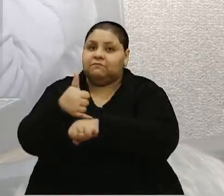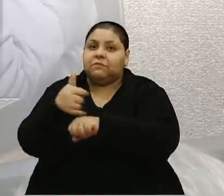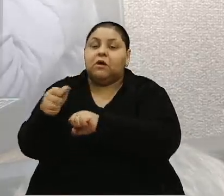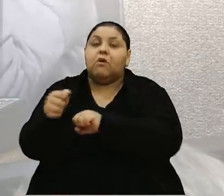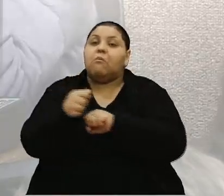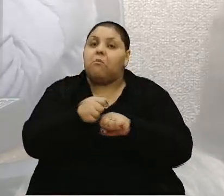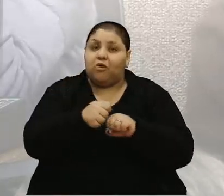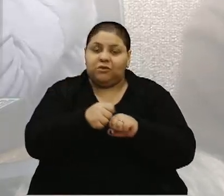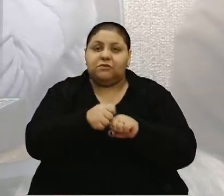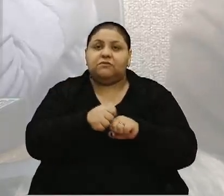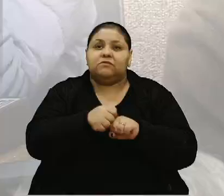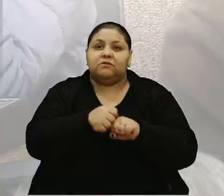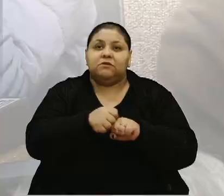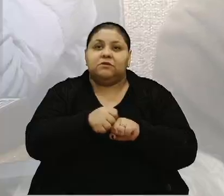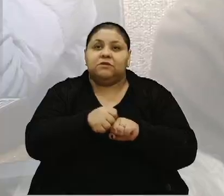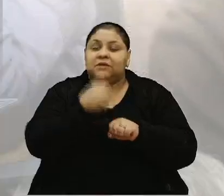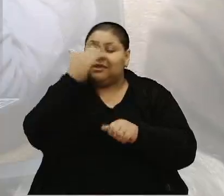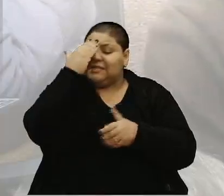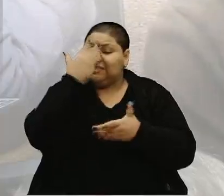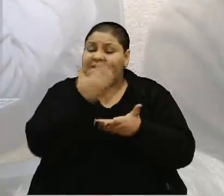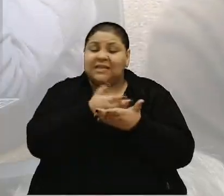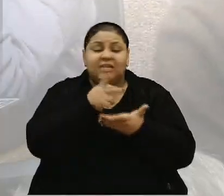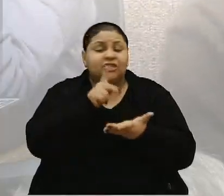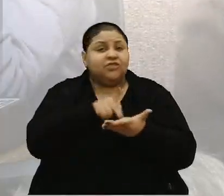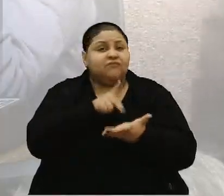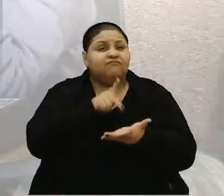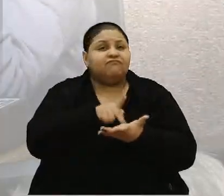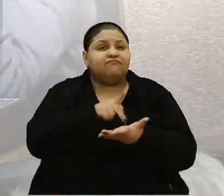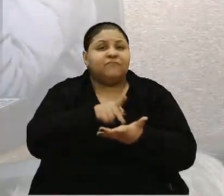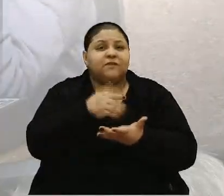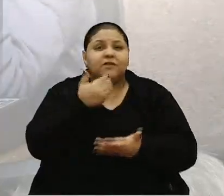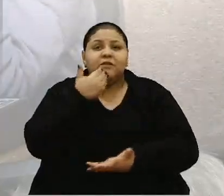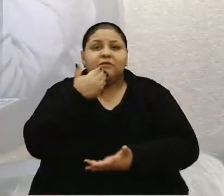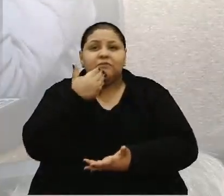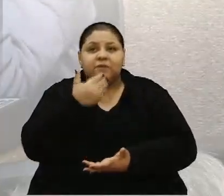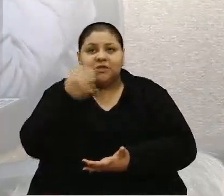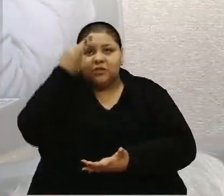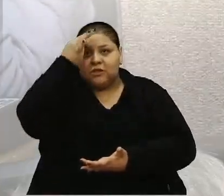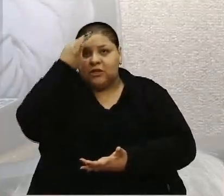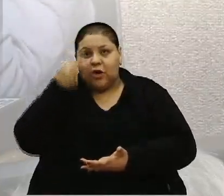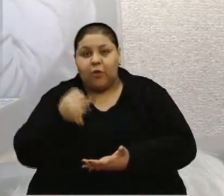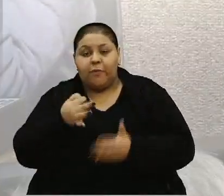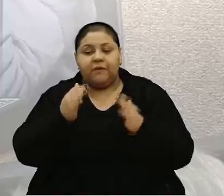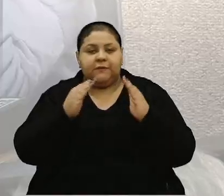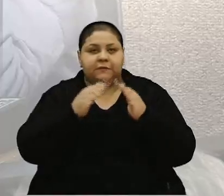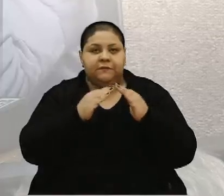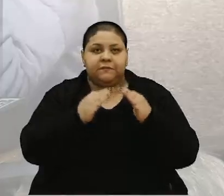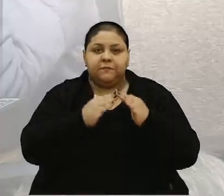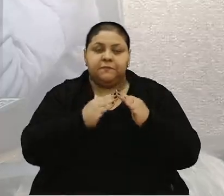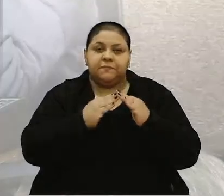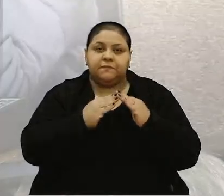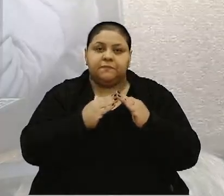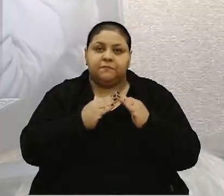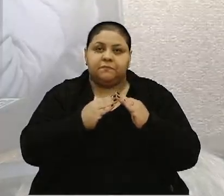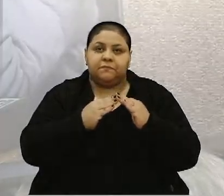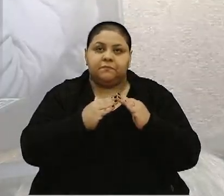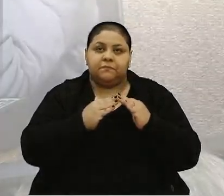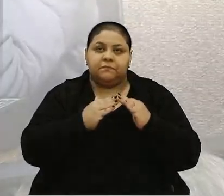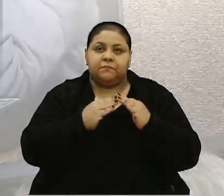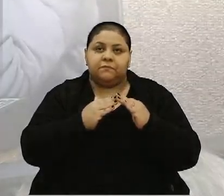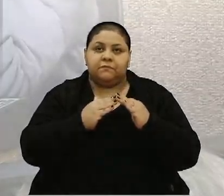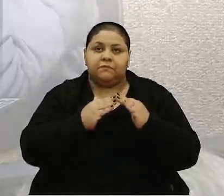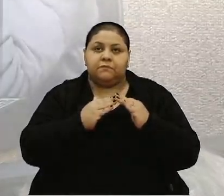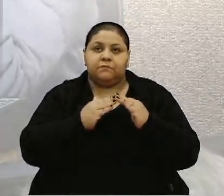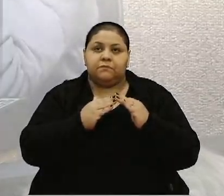ter a certeza absoluta que vai pedir também a compreensão dessa casa, seja ela de